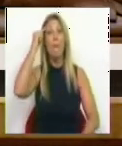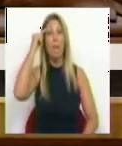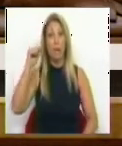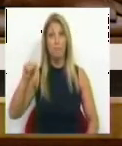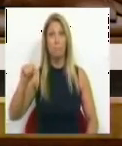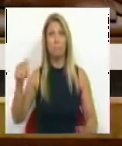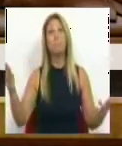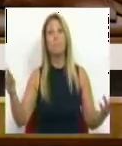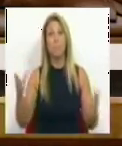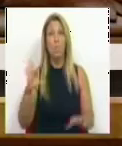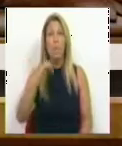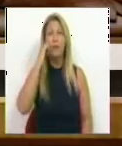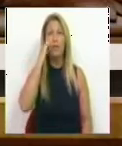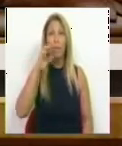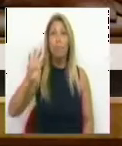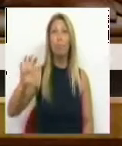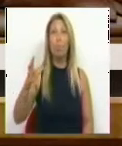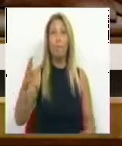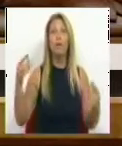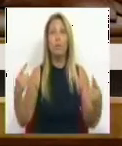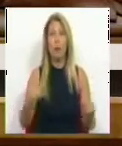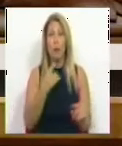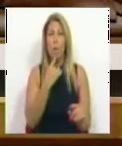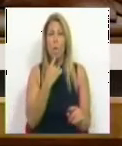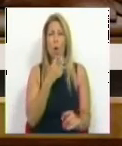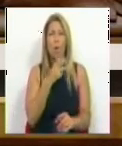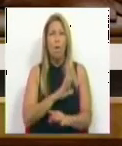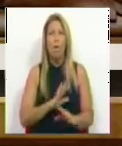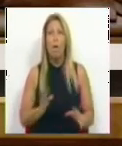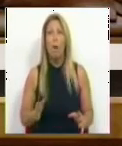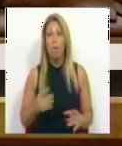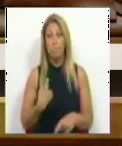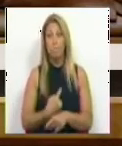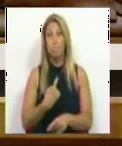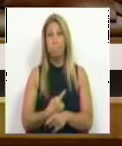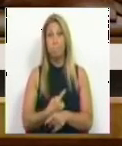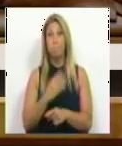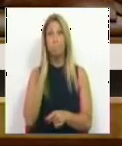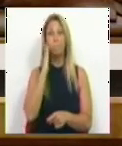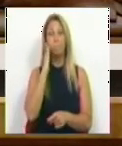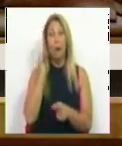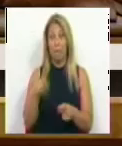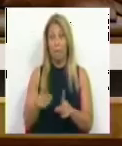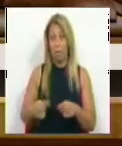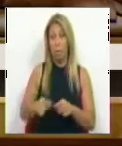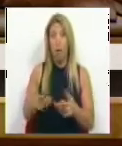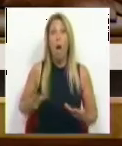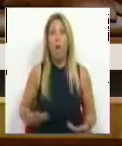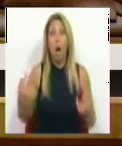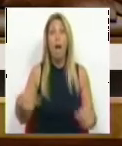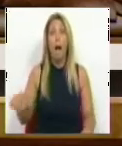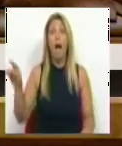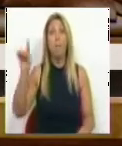mais grave de um país que está debaixo deste enorme flagelo. Ainda durante o decurso desta sessão, há